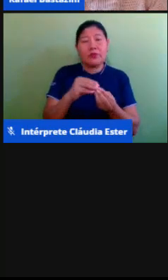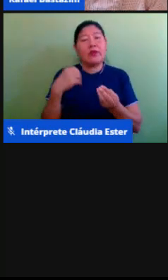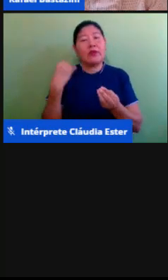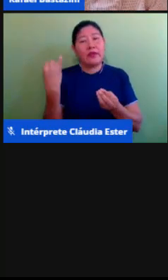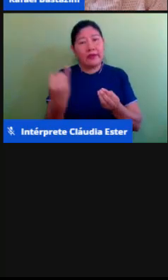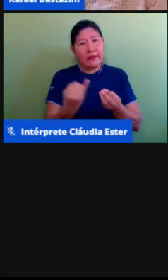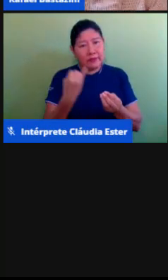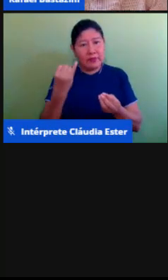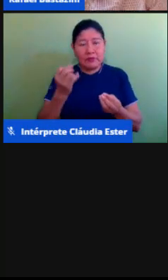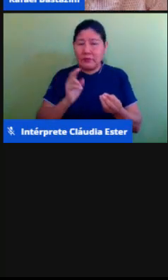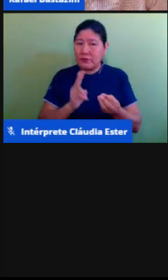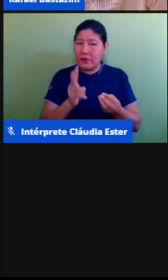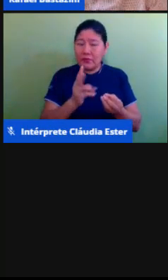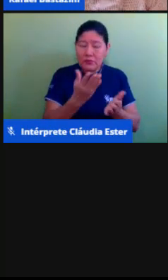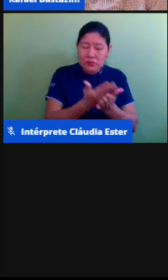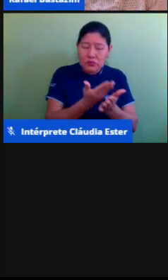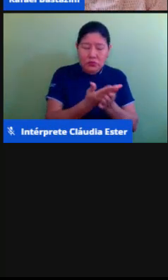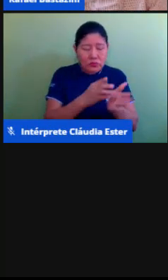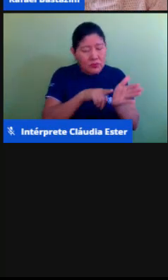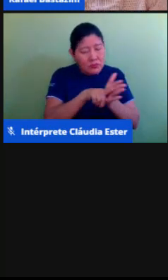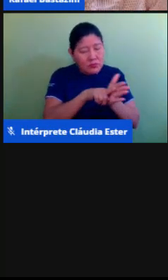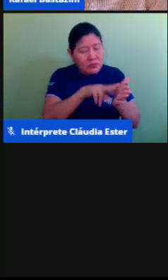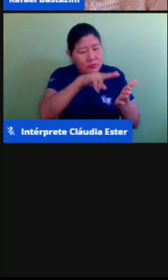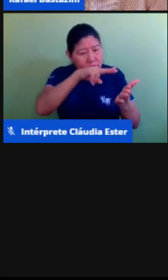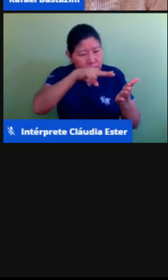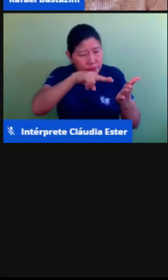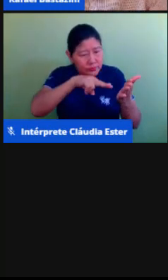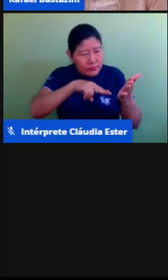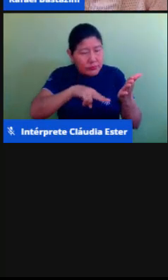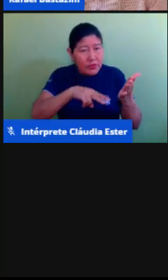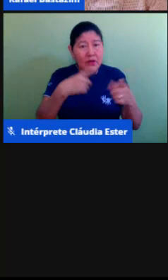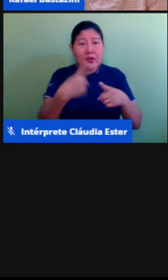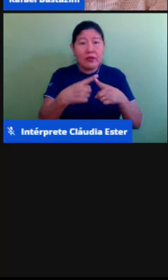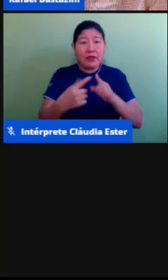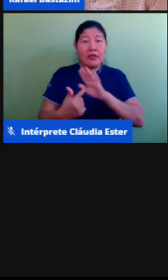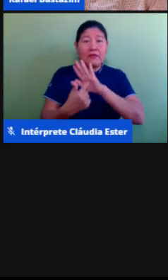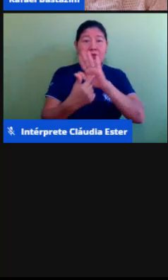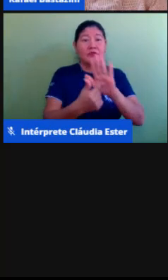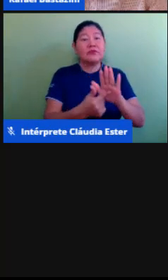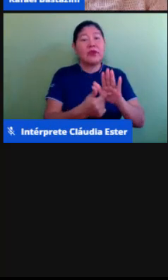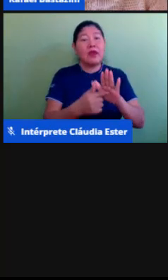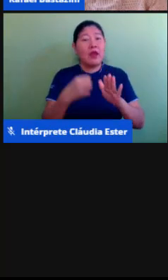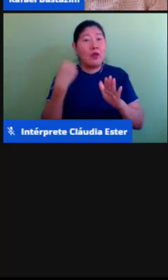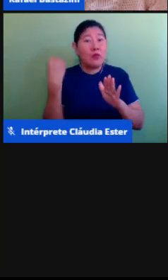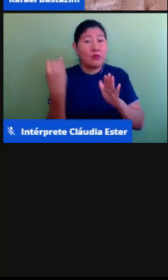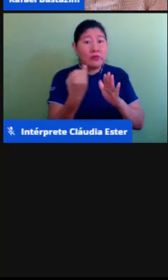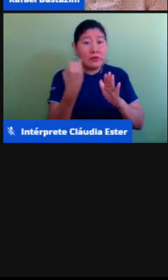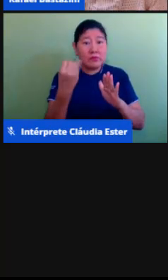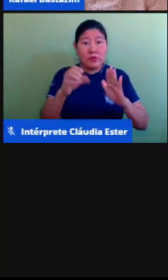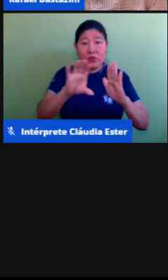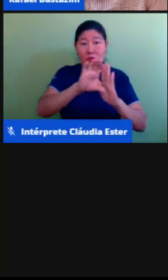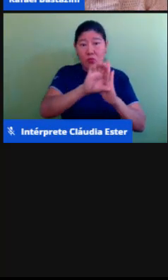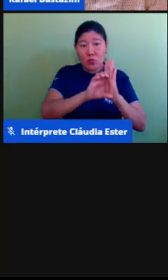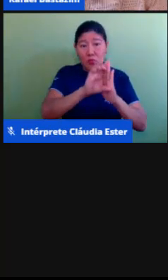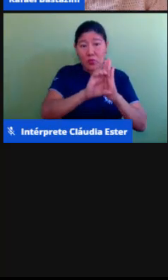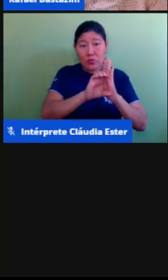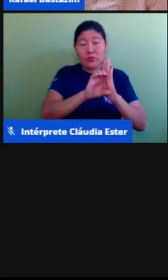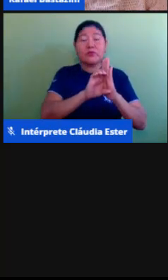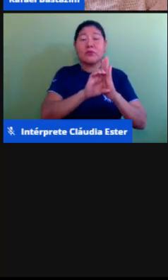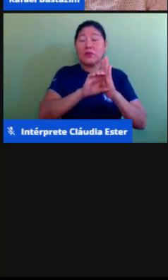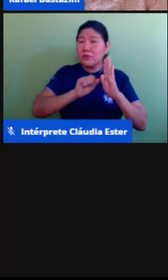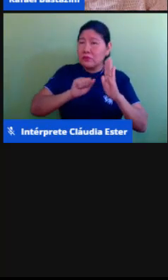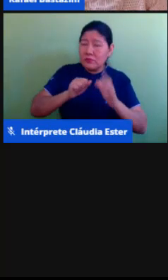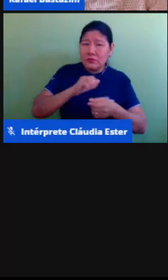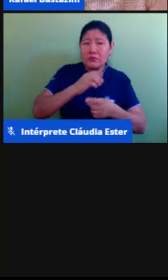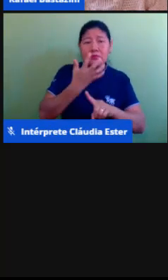sempre consultando ele, porque ele vai tratar dos principais conceitos da geografia, paisagem, território,